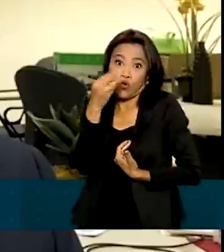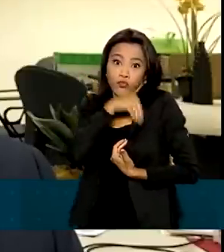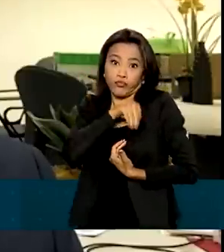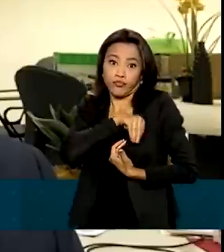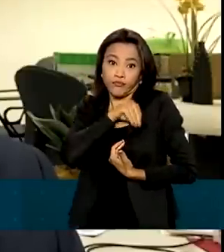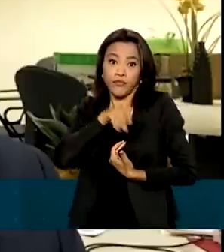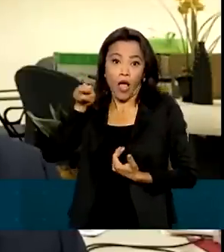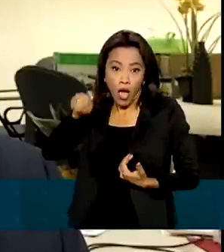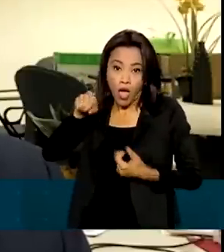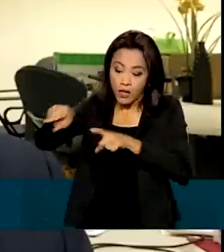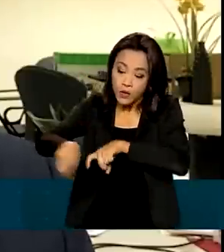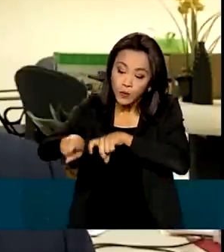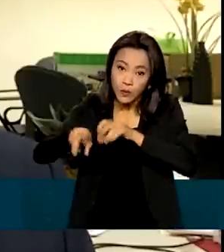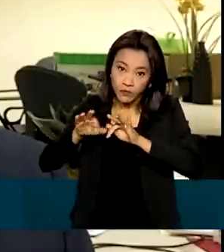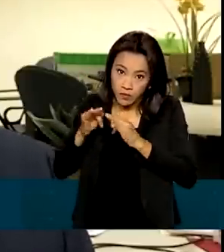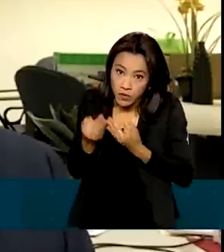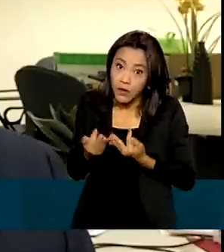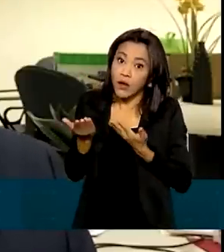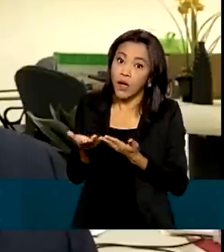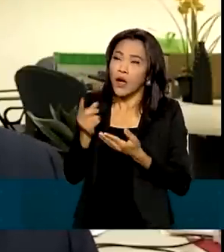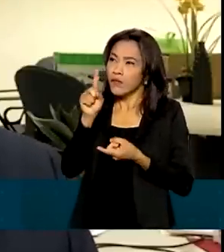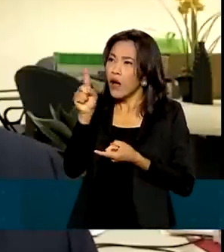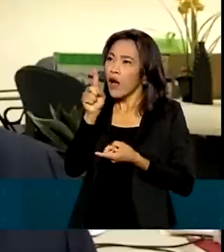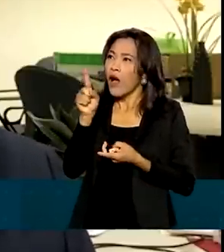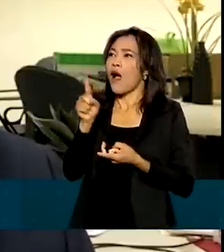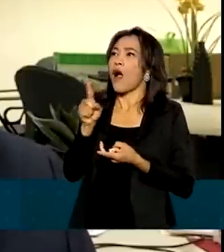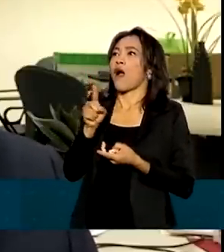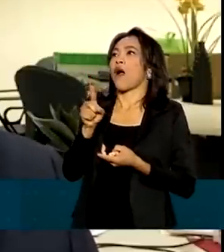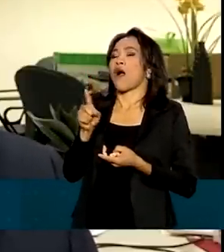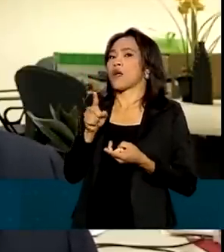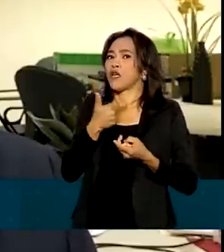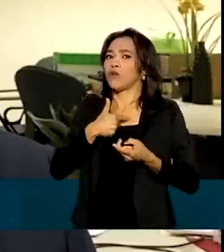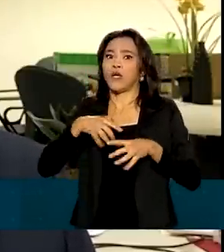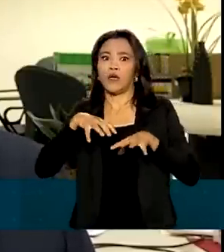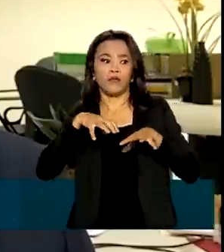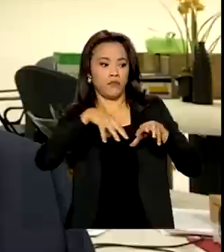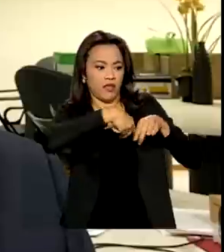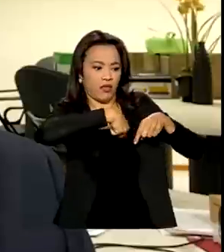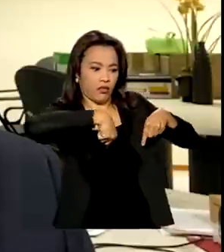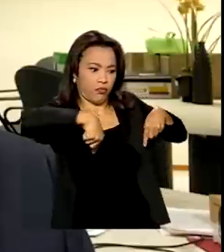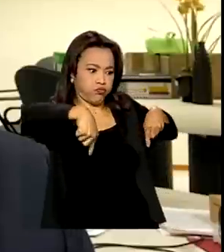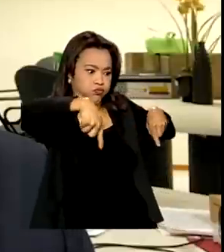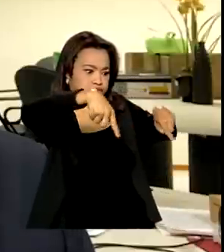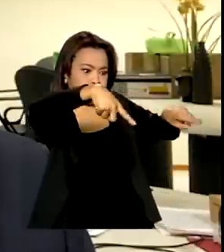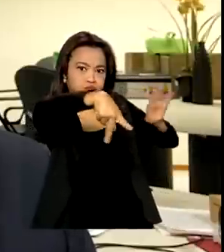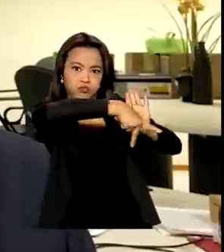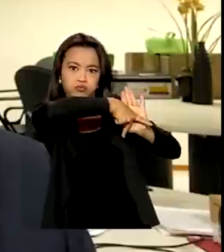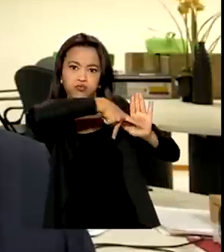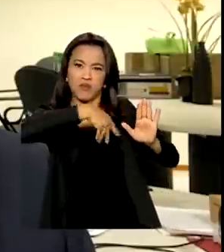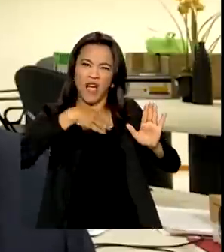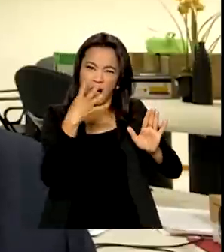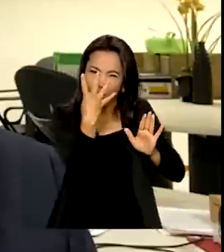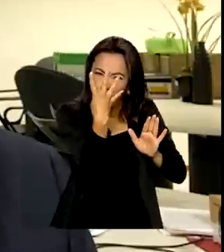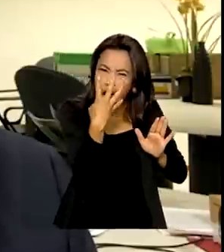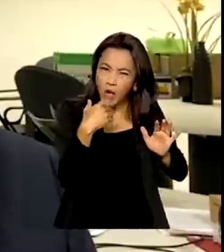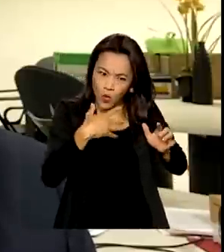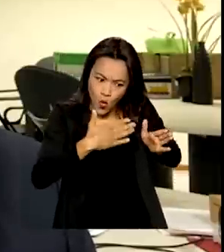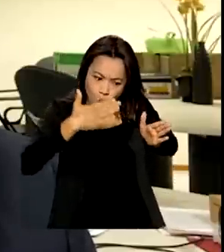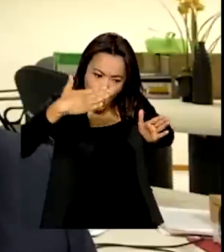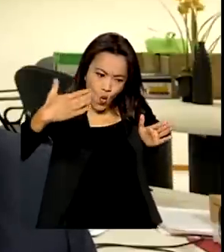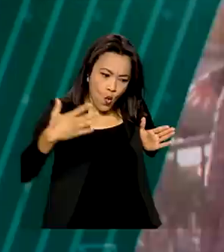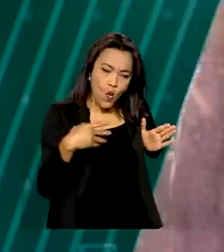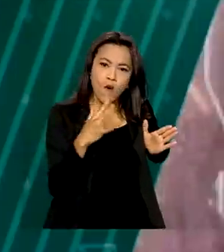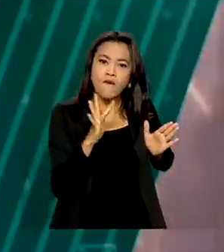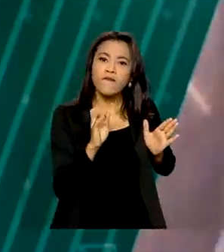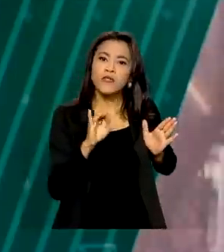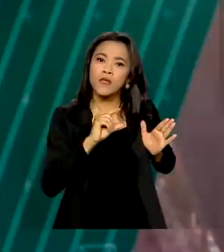a fonte de renda e que não tem propriedade com tamanho superior a 4 módulos